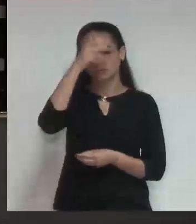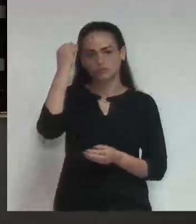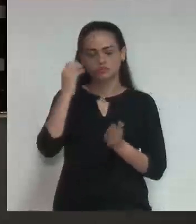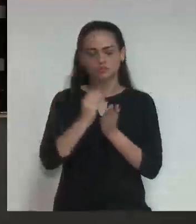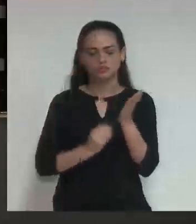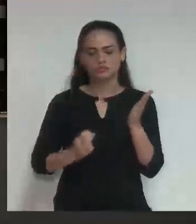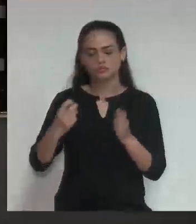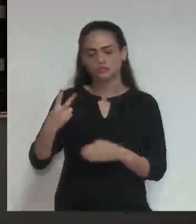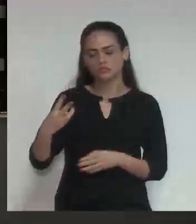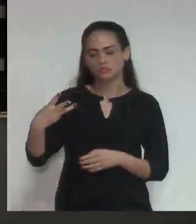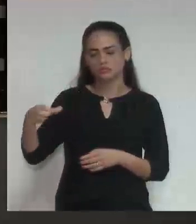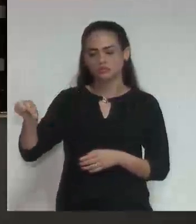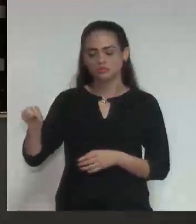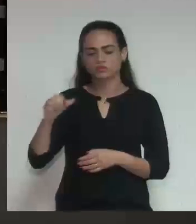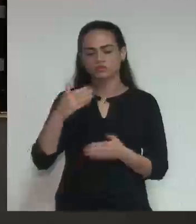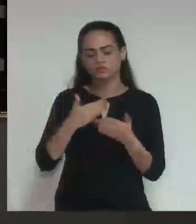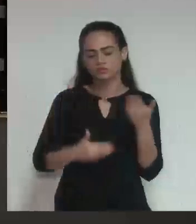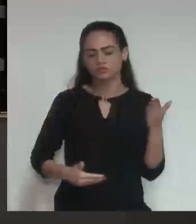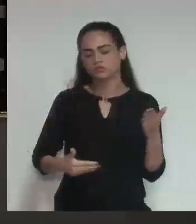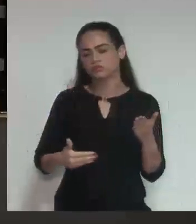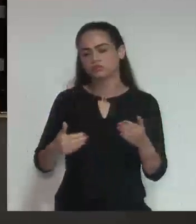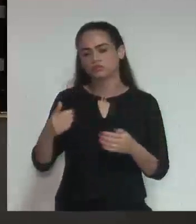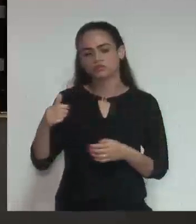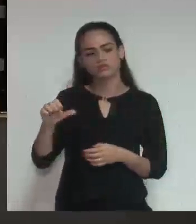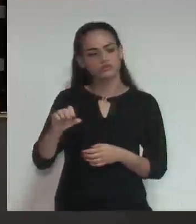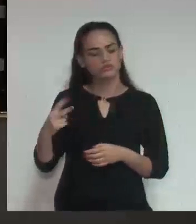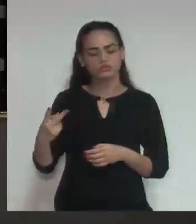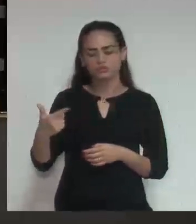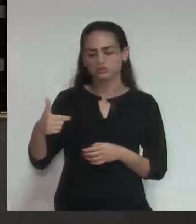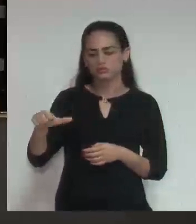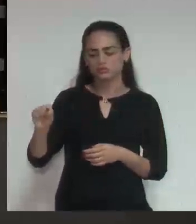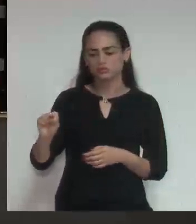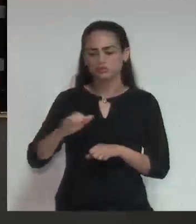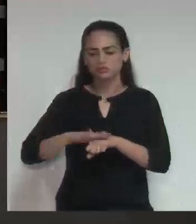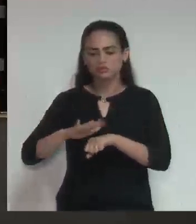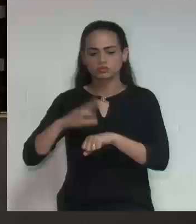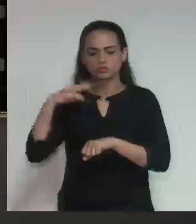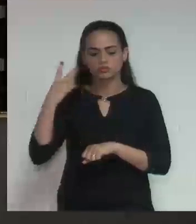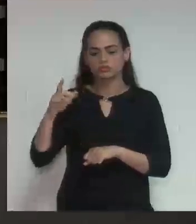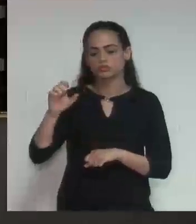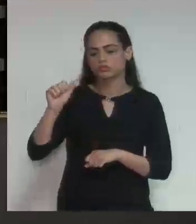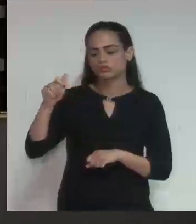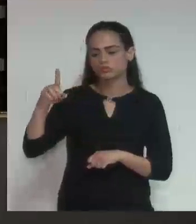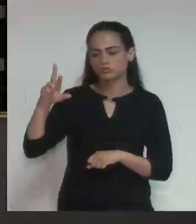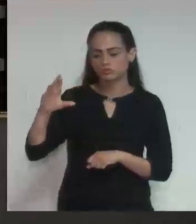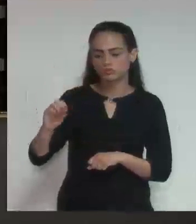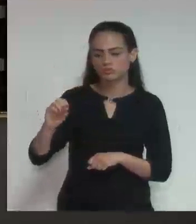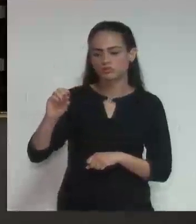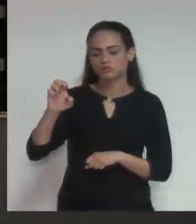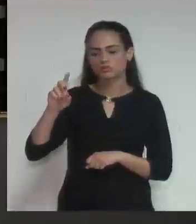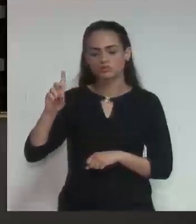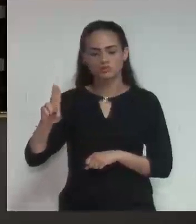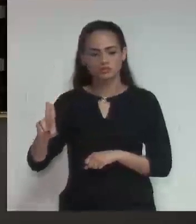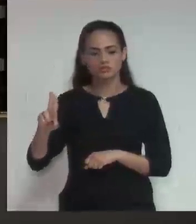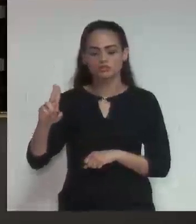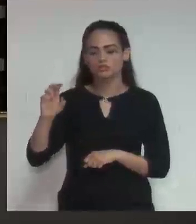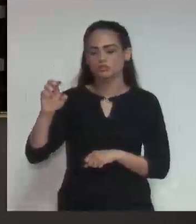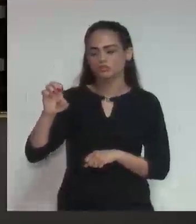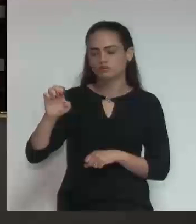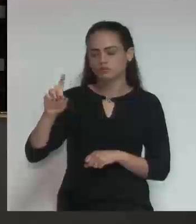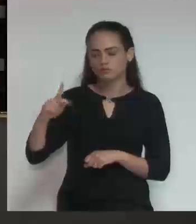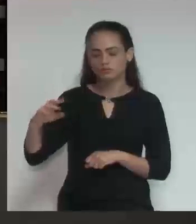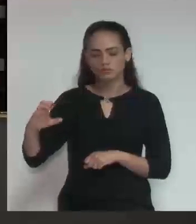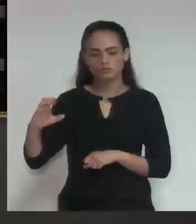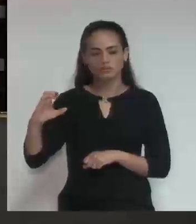número 239/2018, em resposta ao requerimento número 91/2018, de autoria dos vereadores Sandro Rebeca, do Jambi, Rodrigo Paixão e Edson PC.